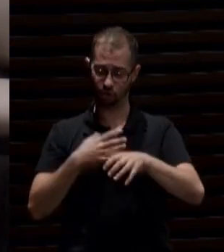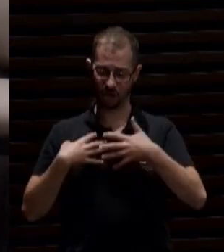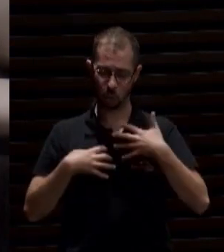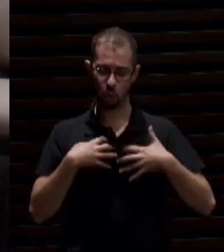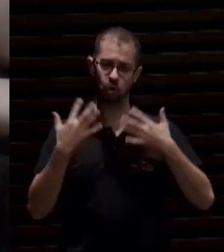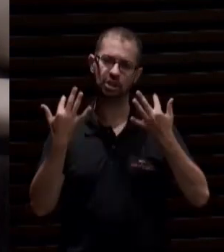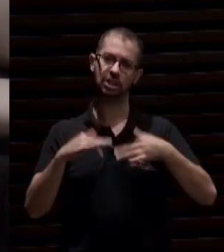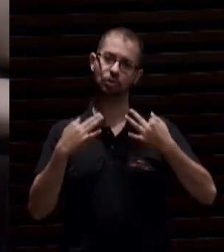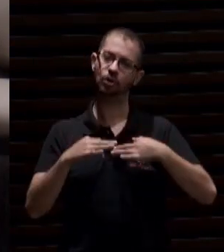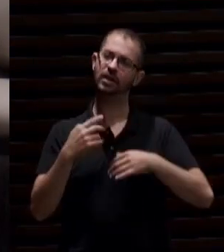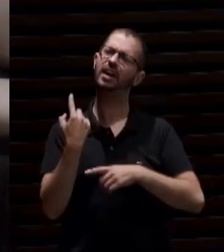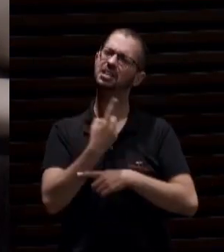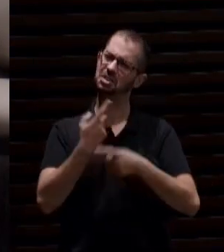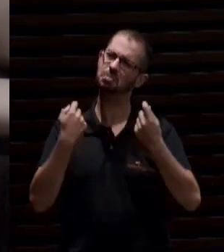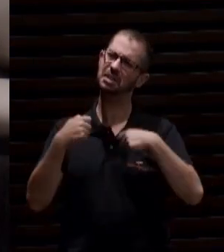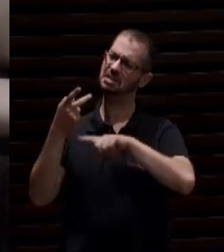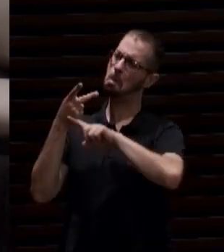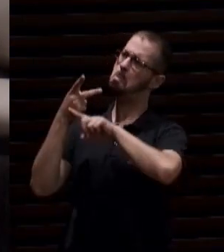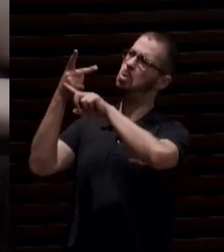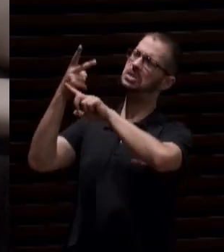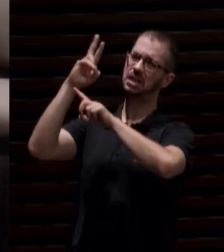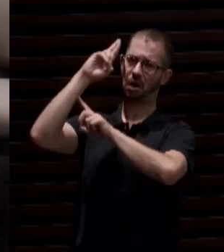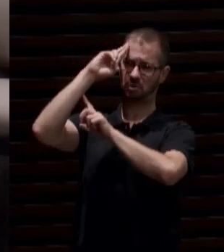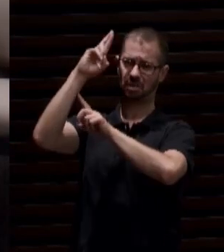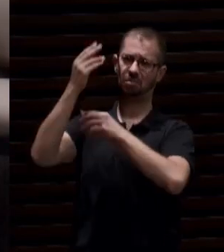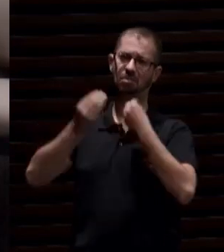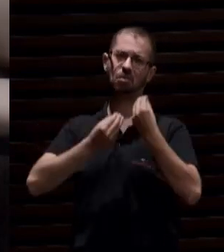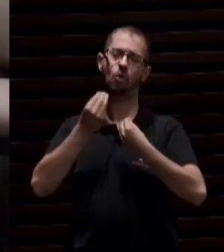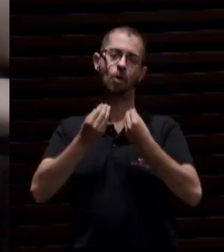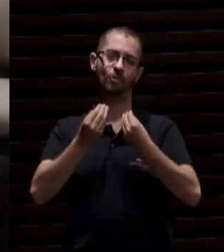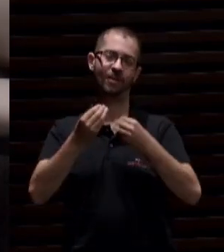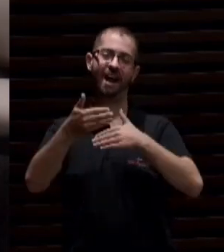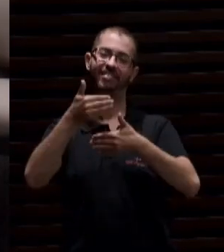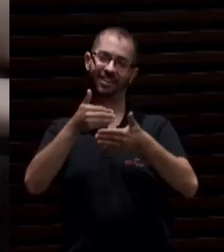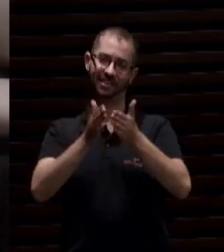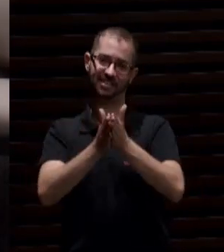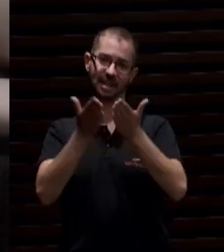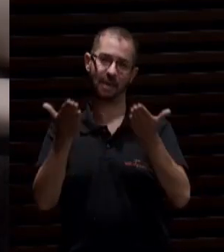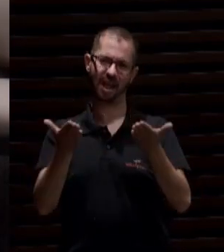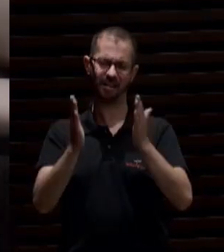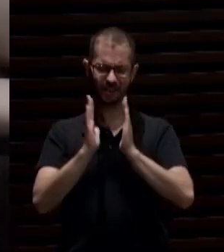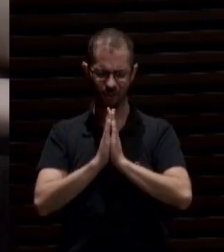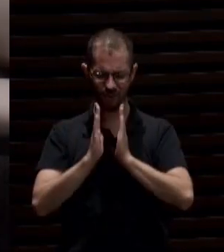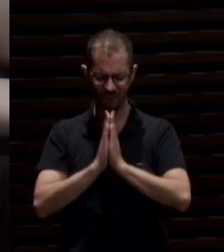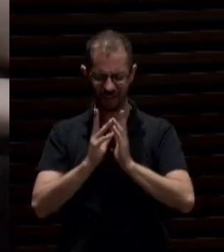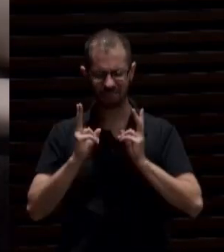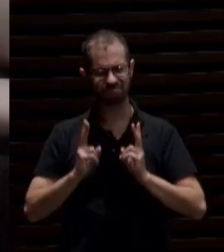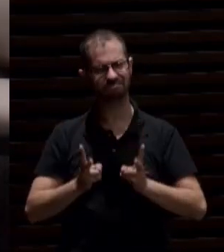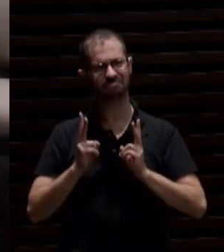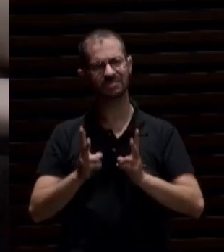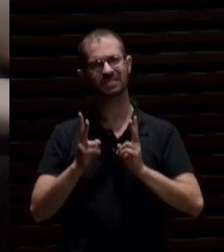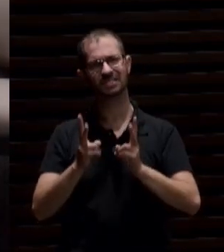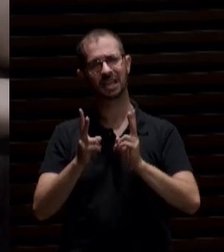mais precisamos buscar o Senhor. E como que nós podemos fazer isso? Lendo a palavra, orando constantemente e